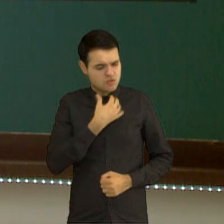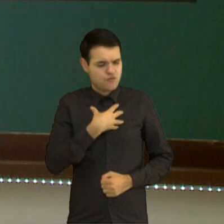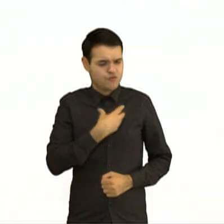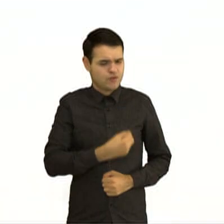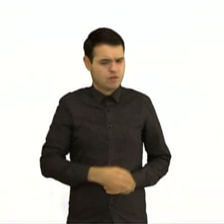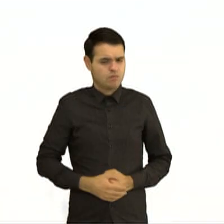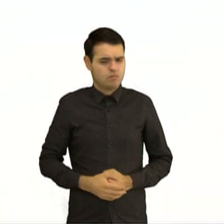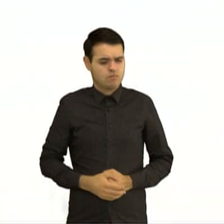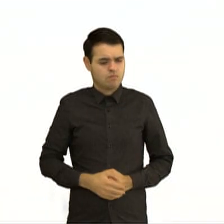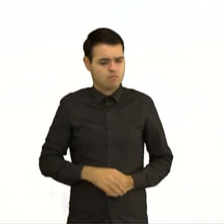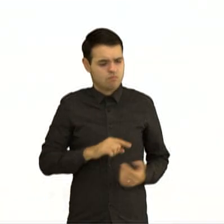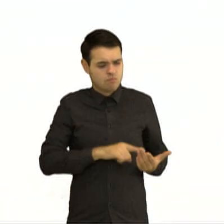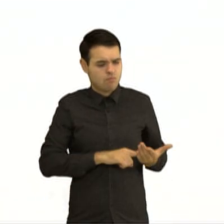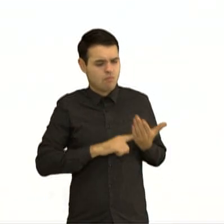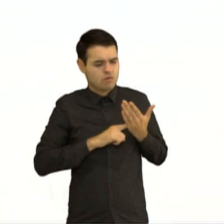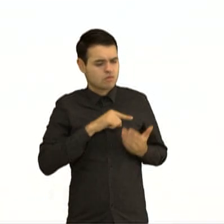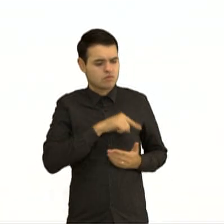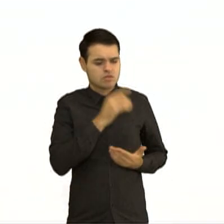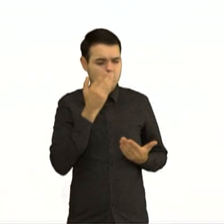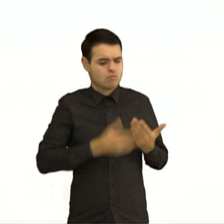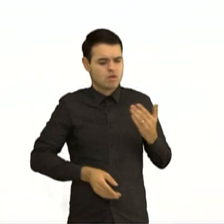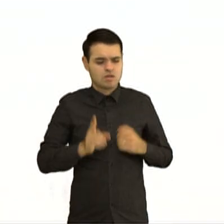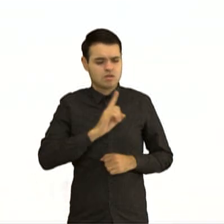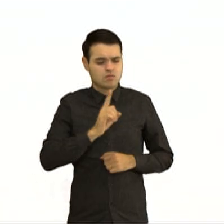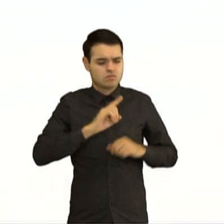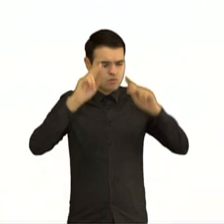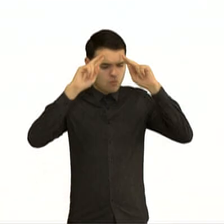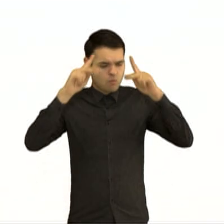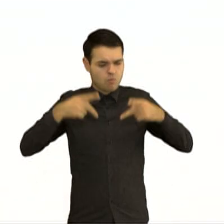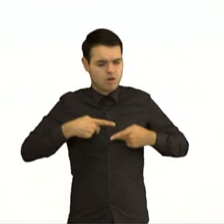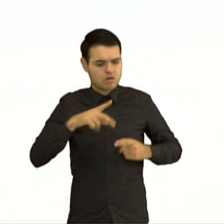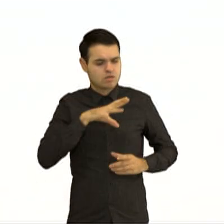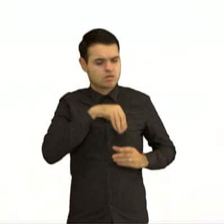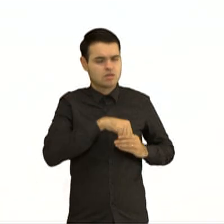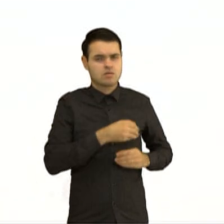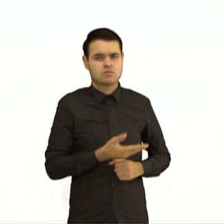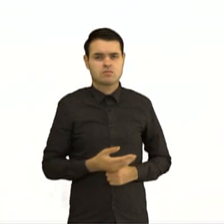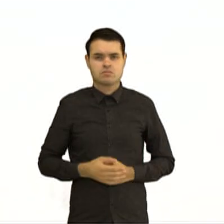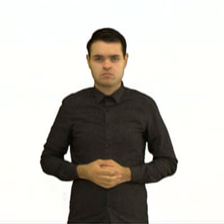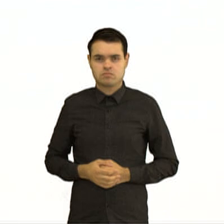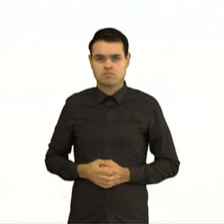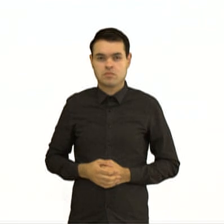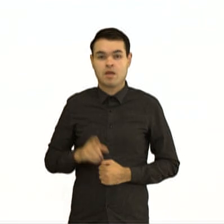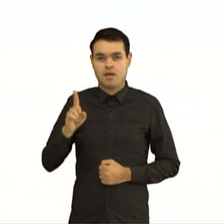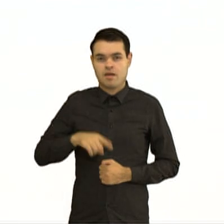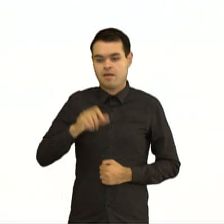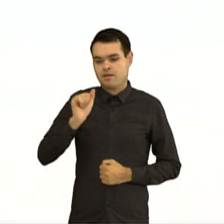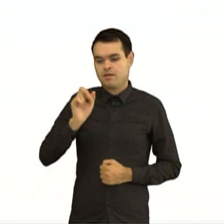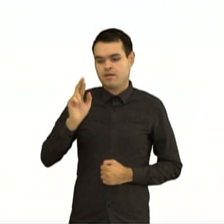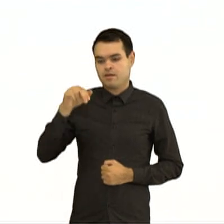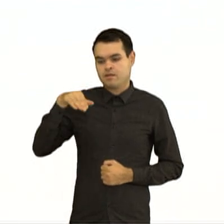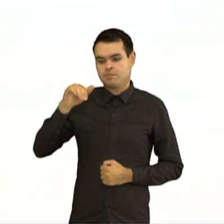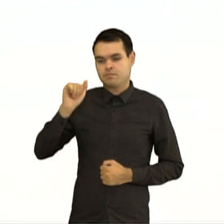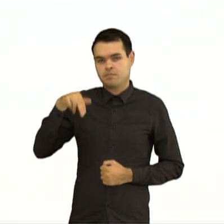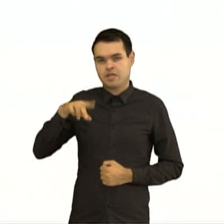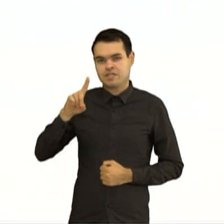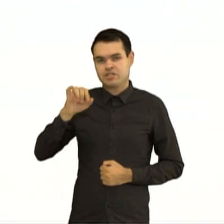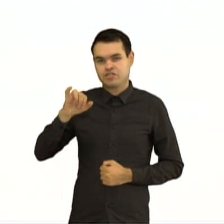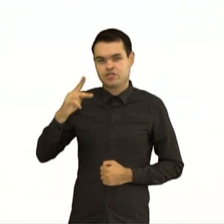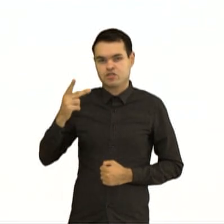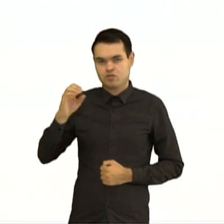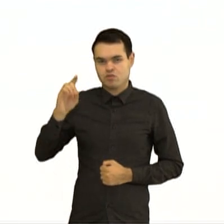filho. Mostra que você não perdeu sua humanidade. Então, esse é o personagem Armandinho também, né? Só que ele é